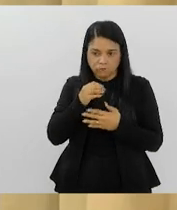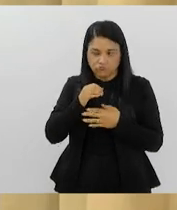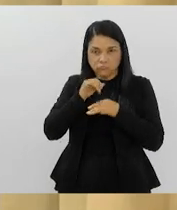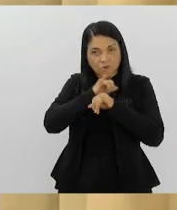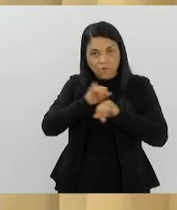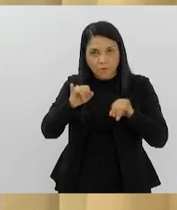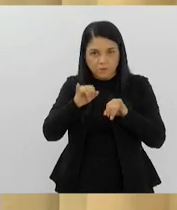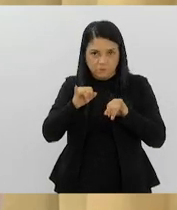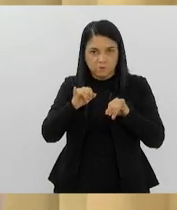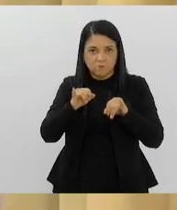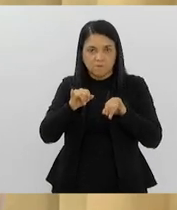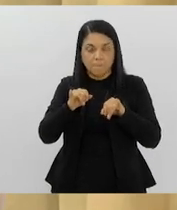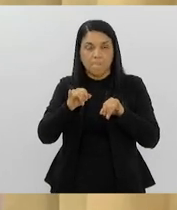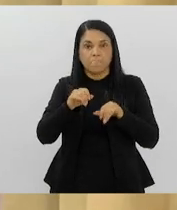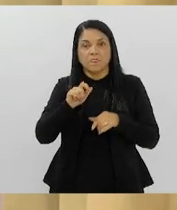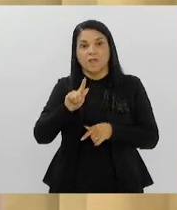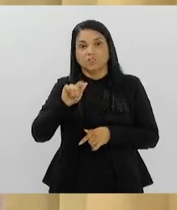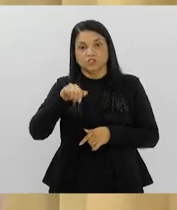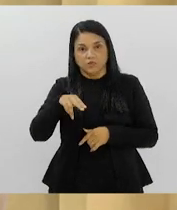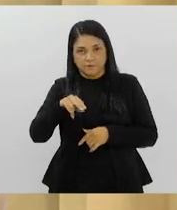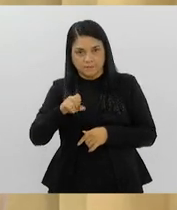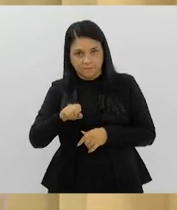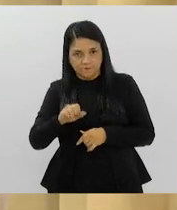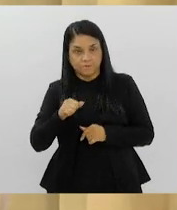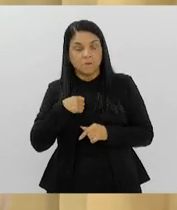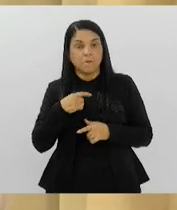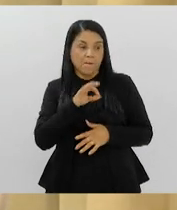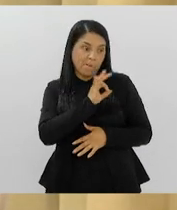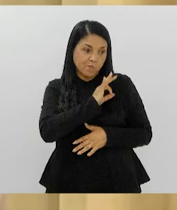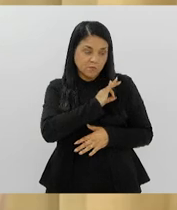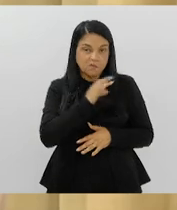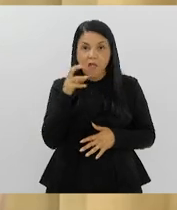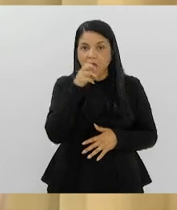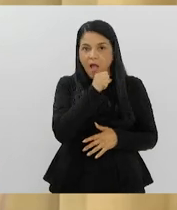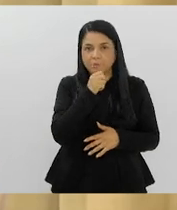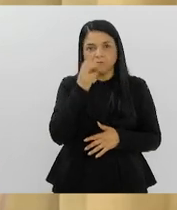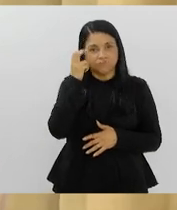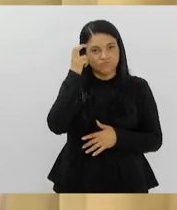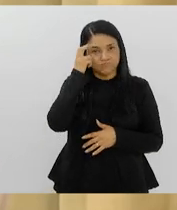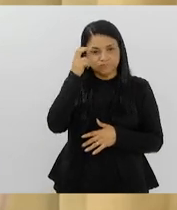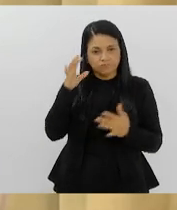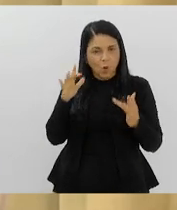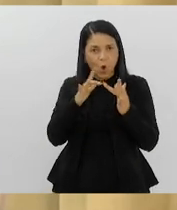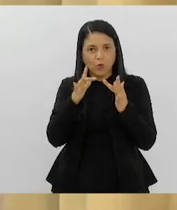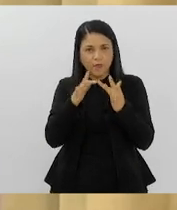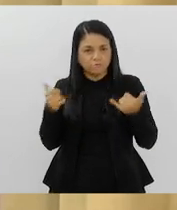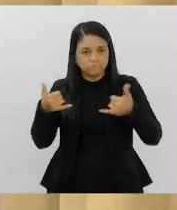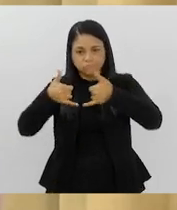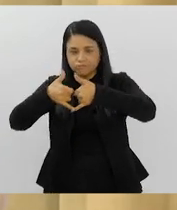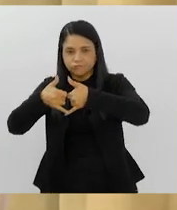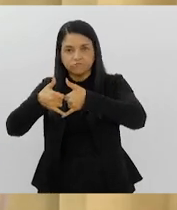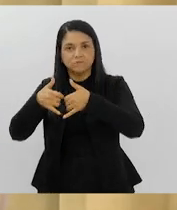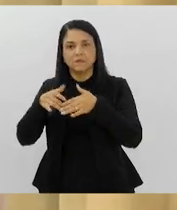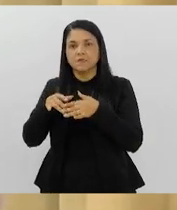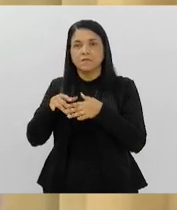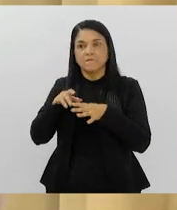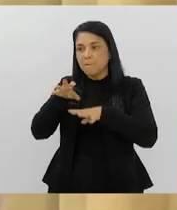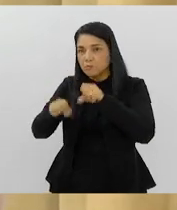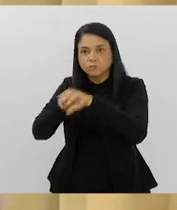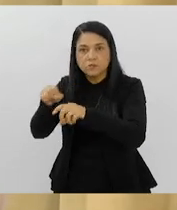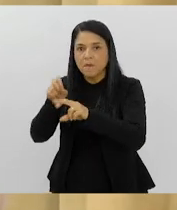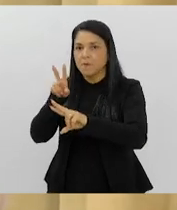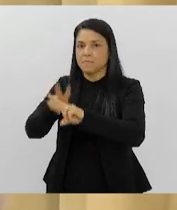que chega na agência de inteligência, para a gente, rapidamente a nossa inteligência faz contato, chega no contato e o nosso, e a gente já